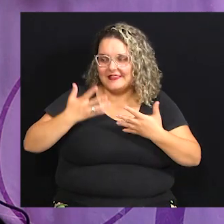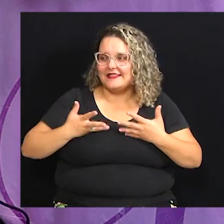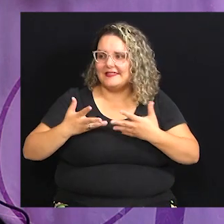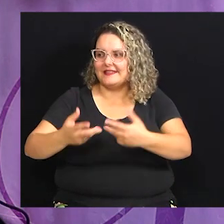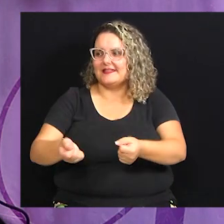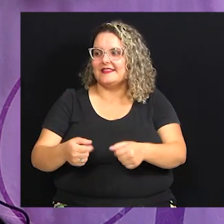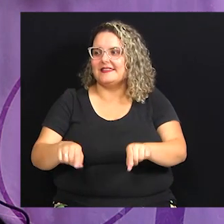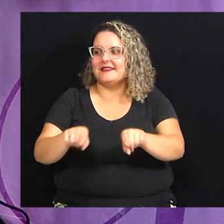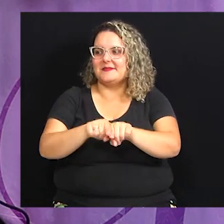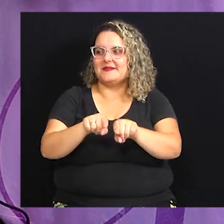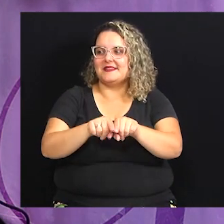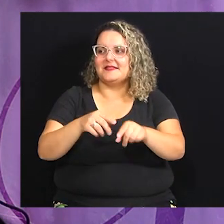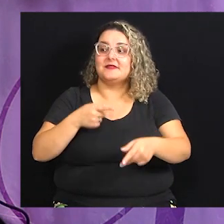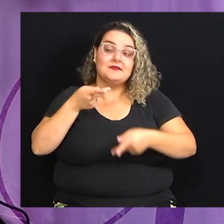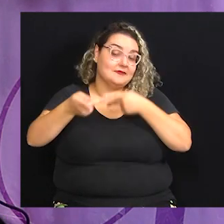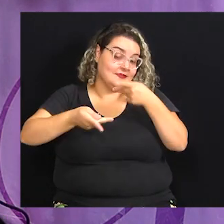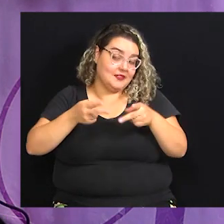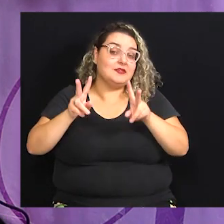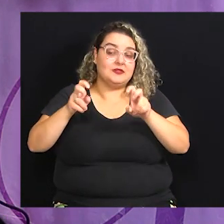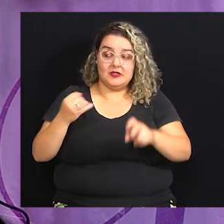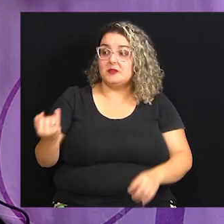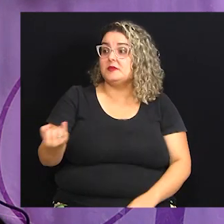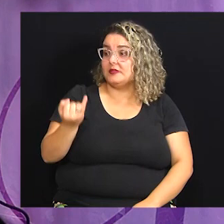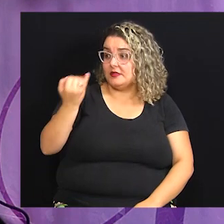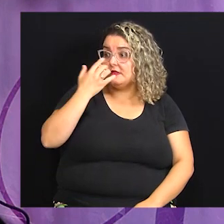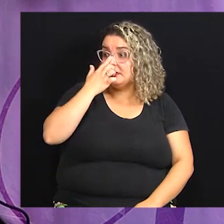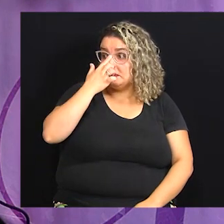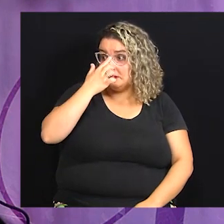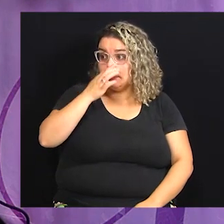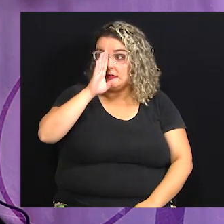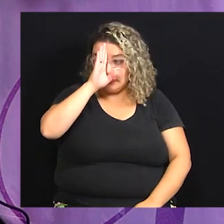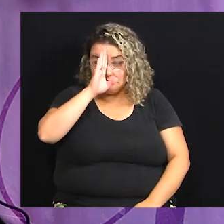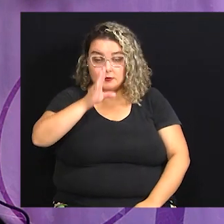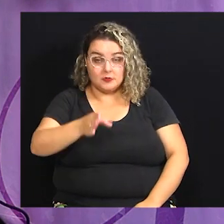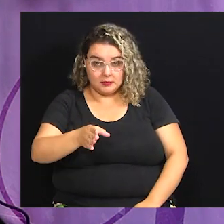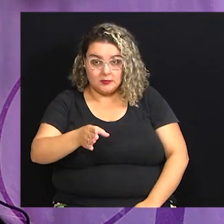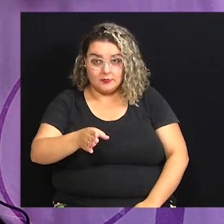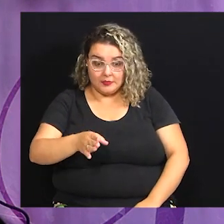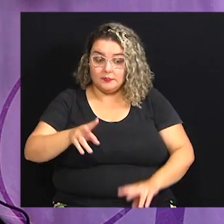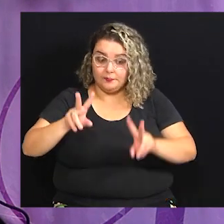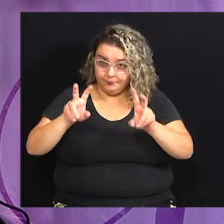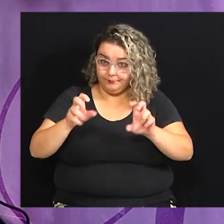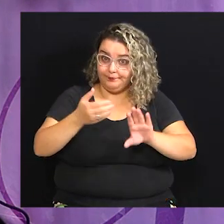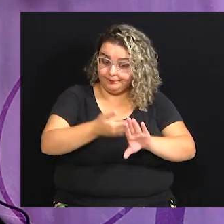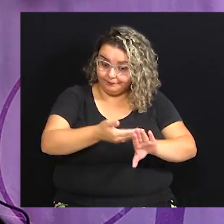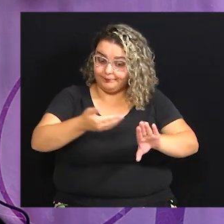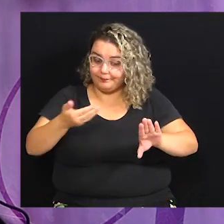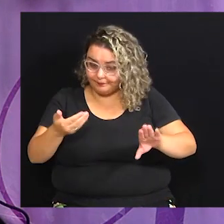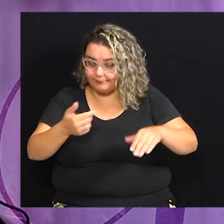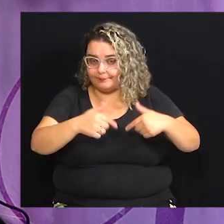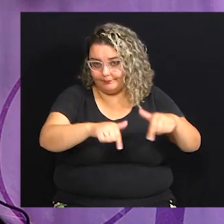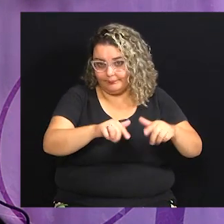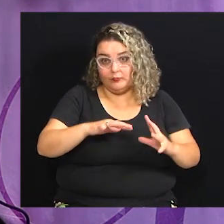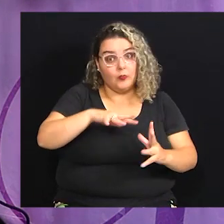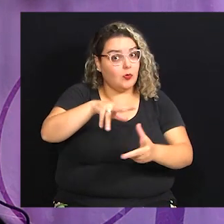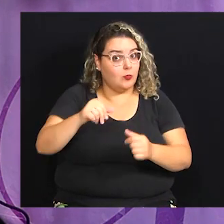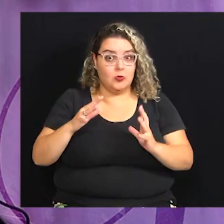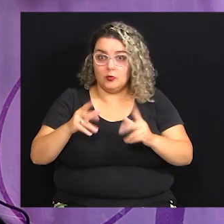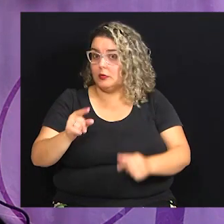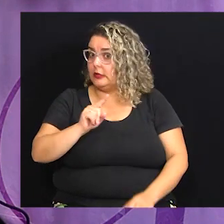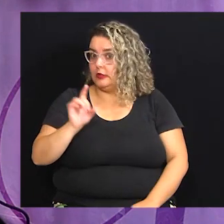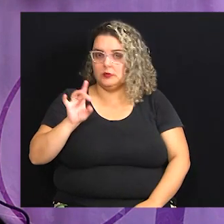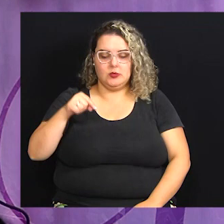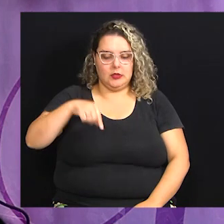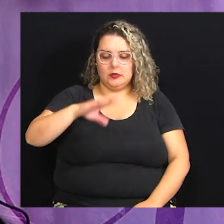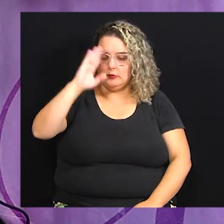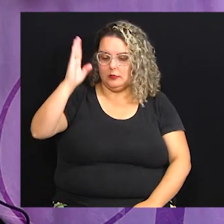agradeço o convite, inclusive de falar de um tema tão relevante, que é uma das principais causas de afastamento de trabalho no mundo inteiro,